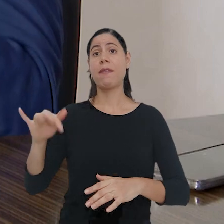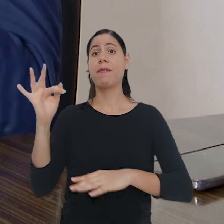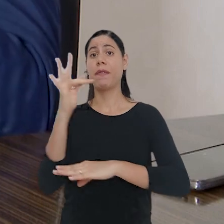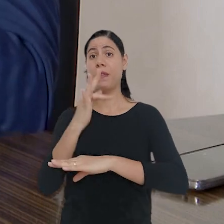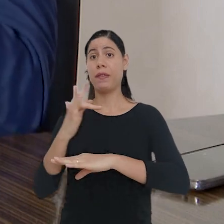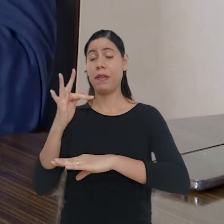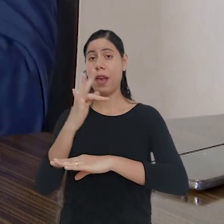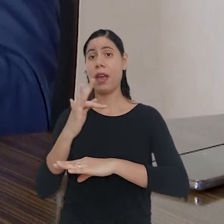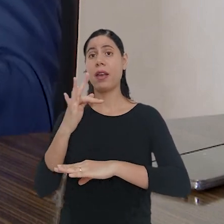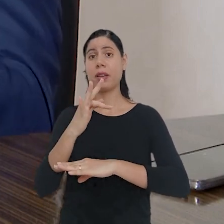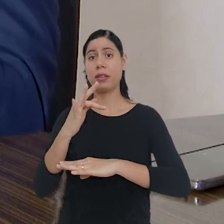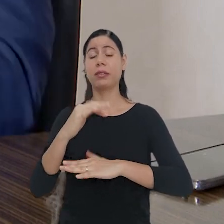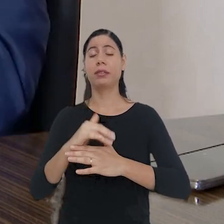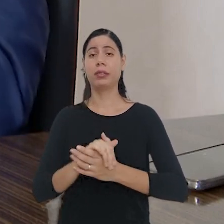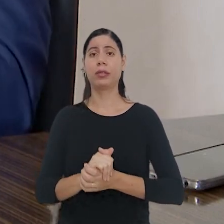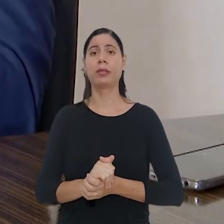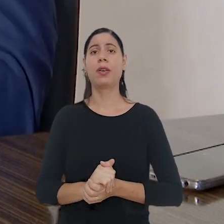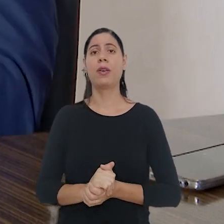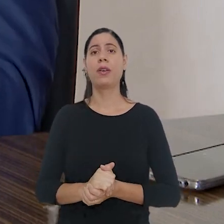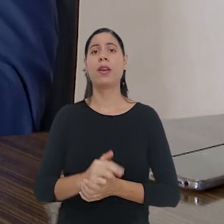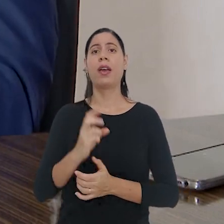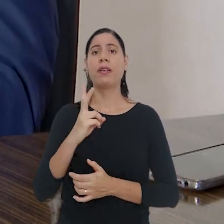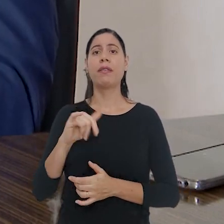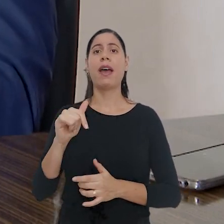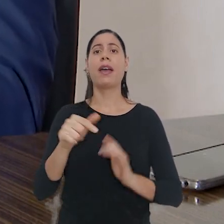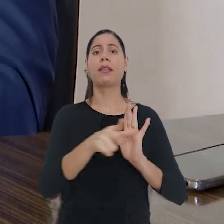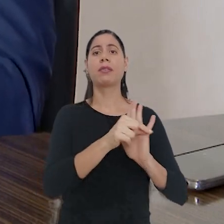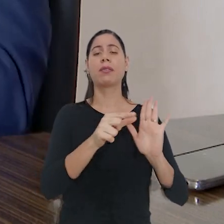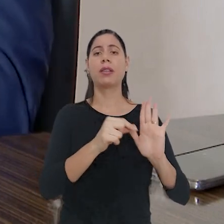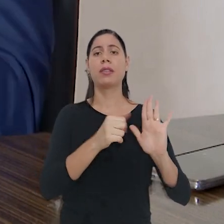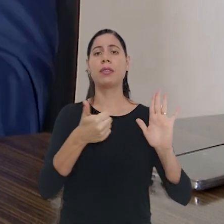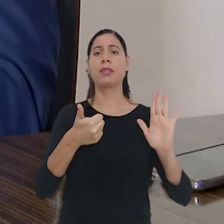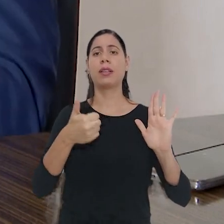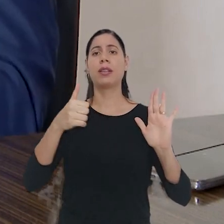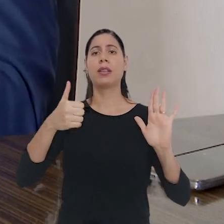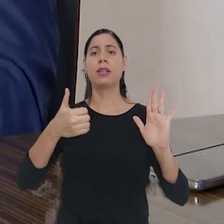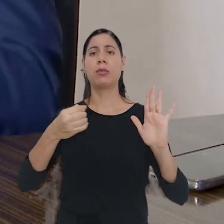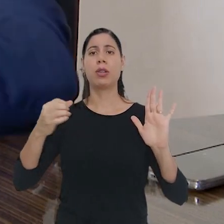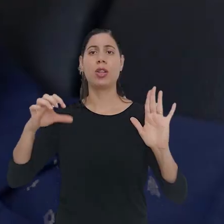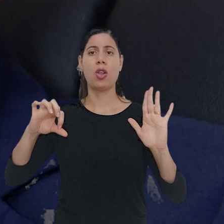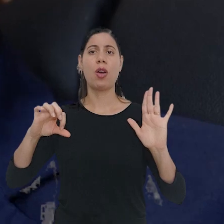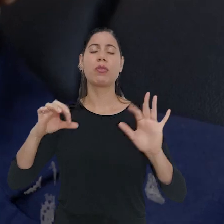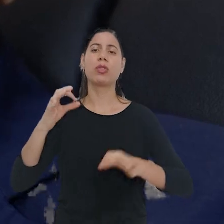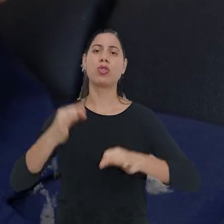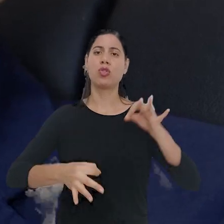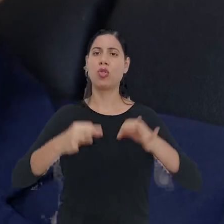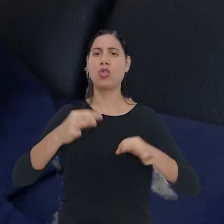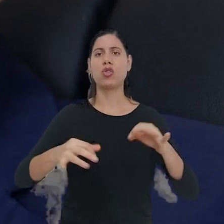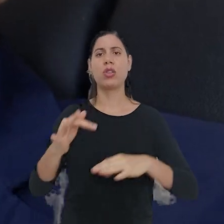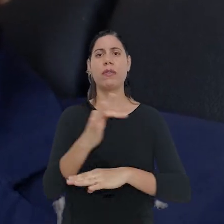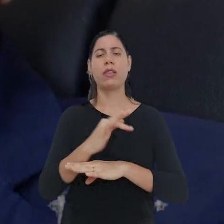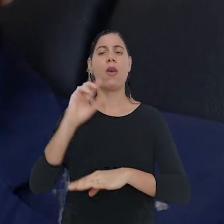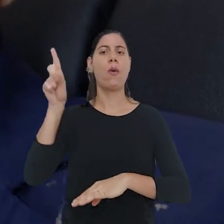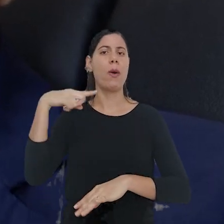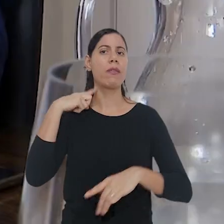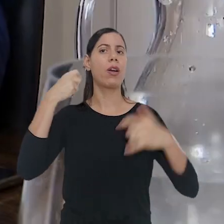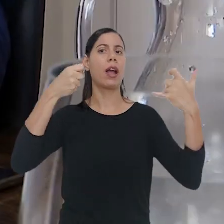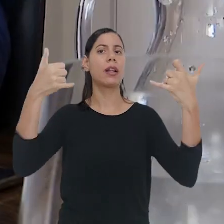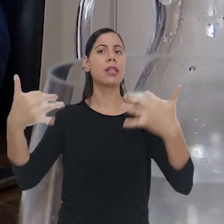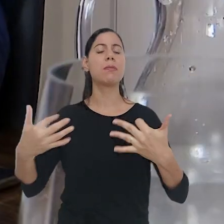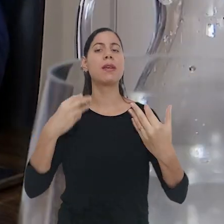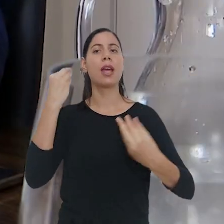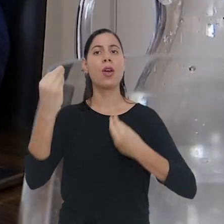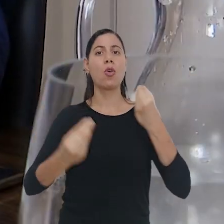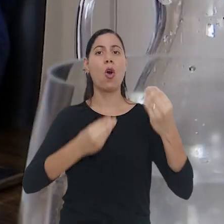federal, vai ser sempre por força do artigo 109 da Constituição Federal, está na mão da Justiça Federal. O advogado ainda explica